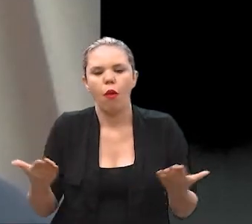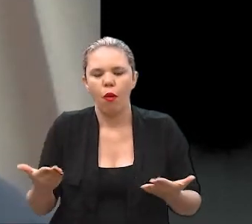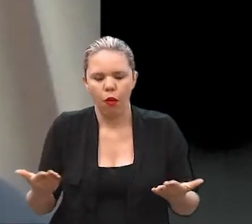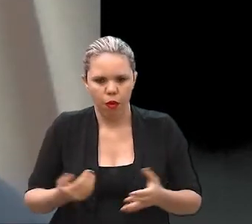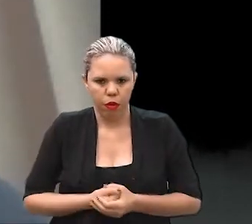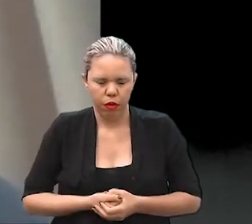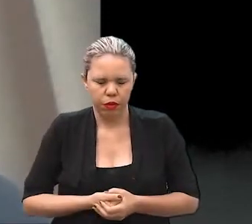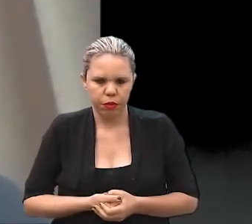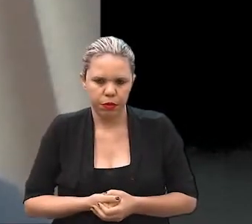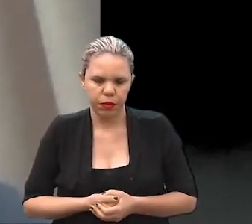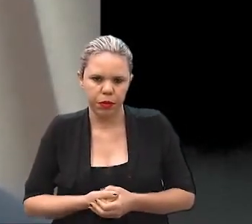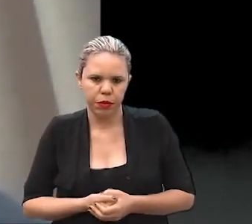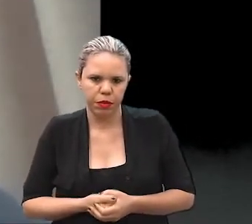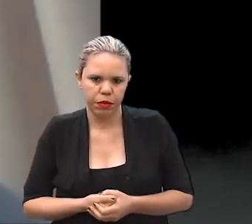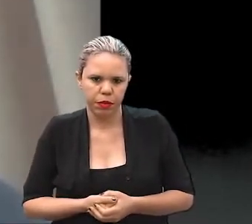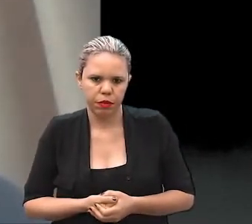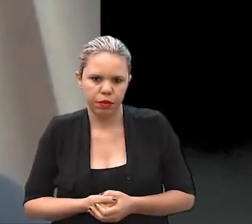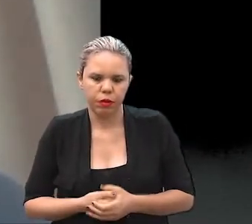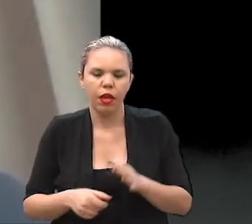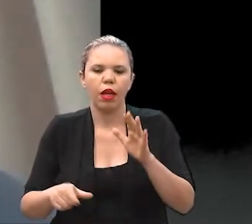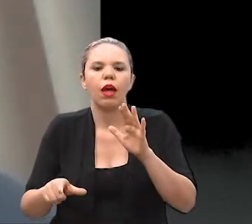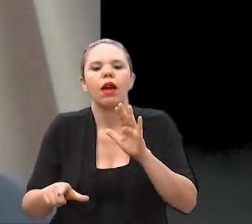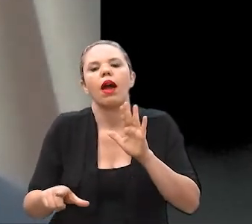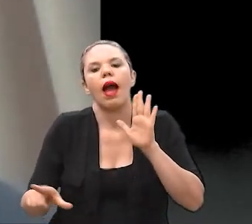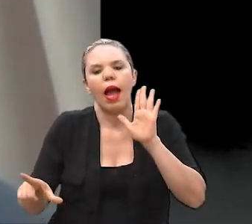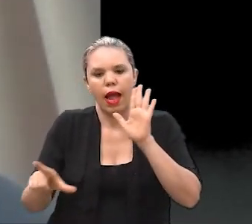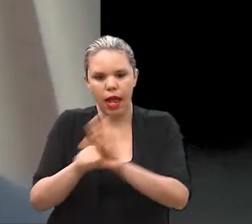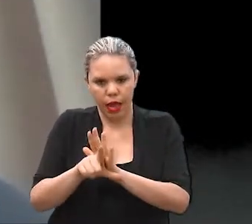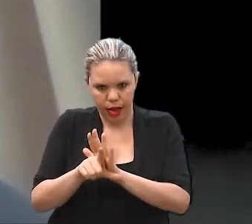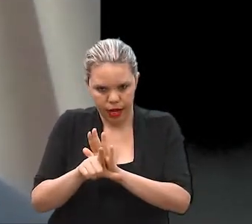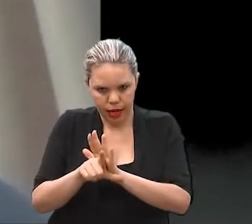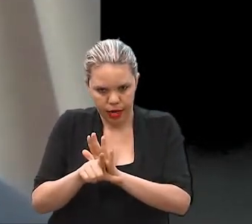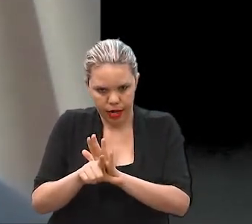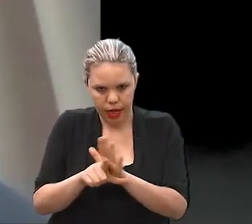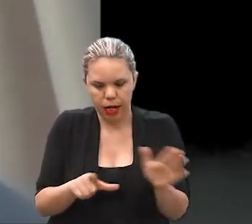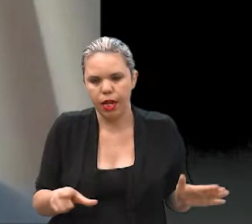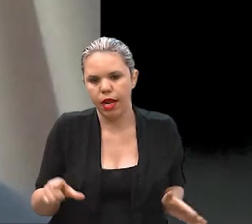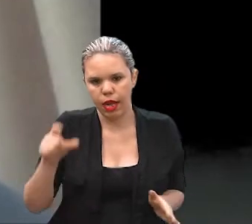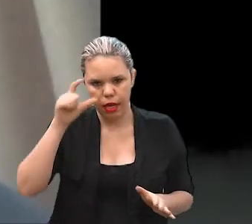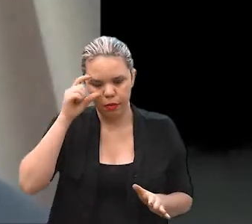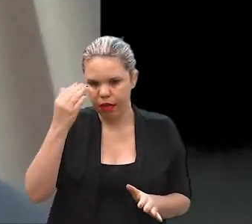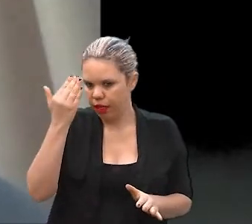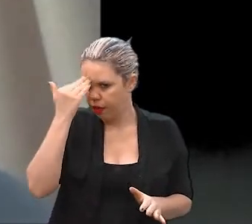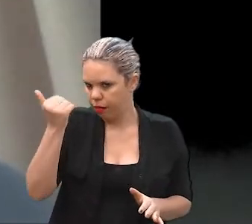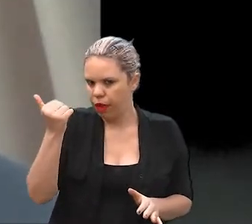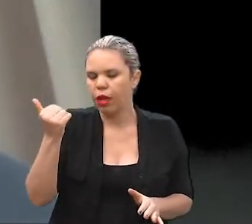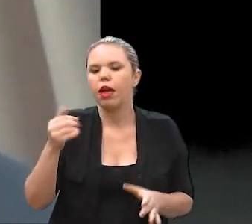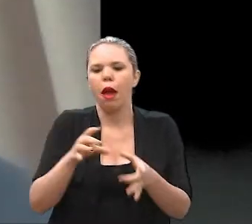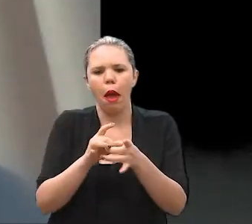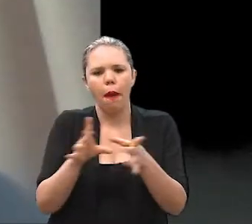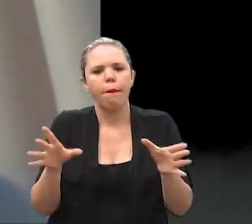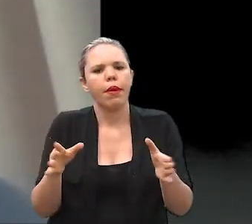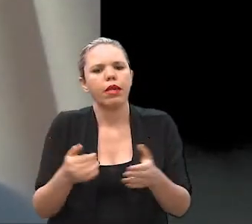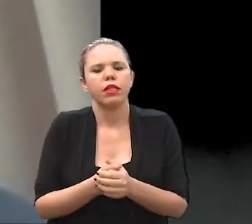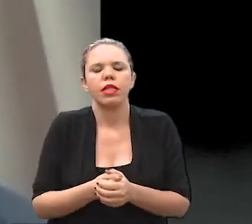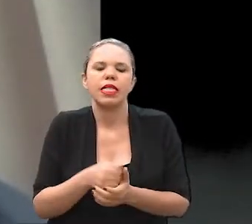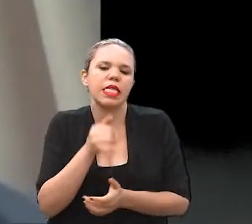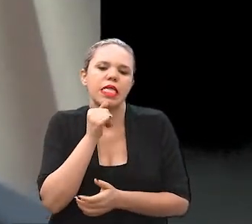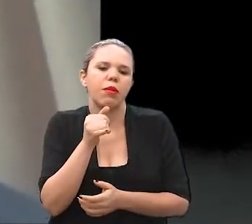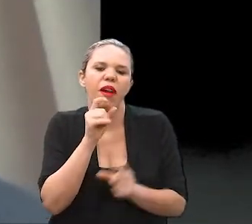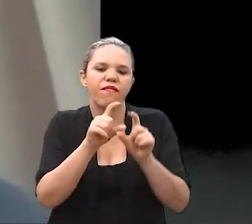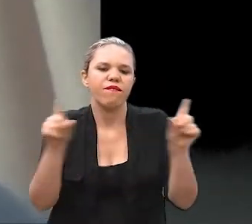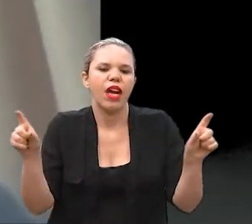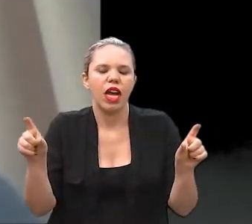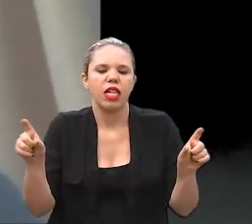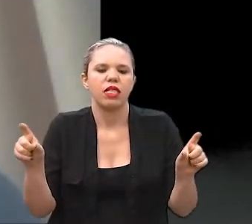hoje a Lei Maria da Penha, ela permite, né, a gente tem aquela frase popular que em briga de marido e